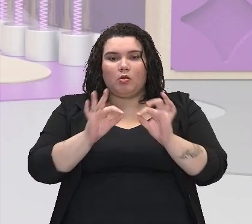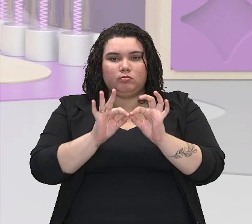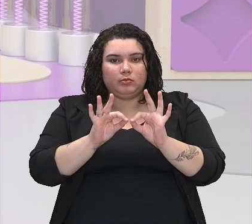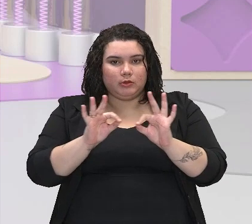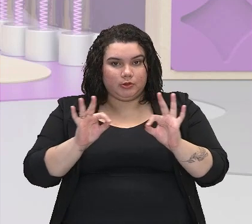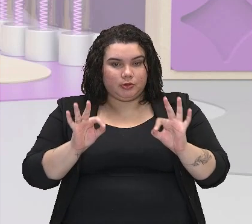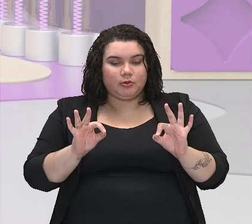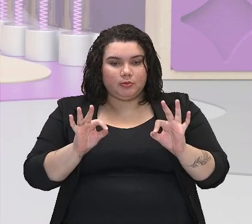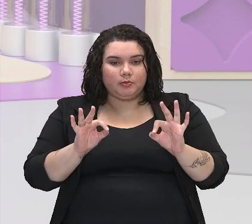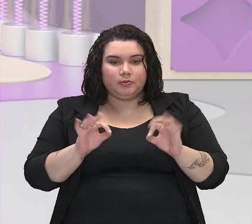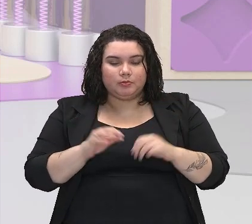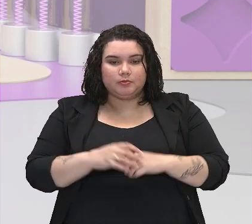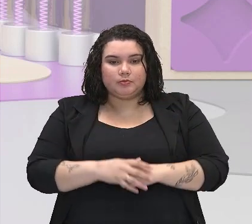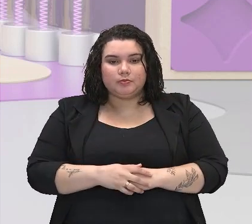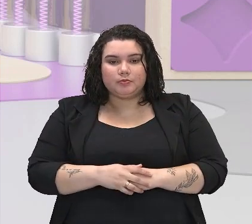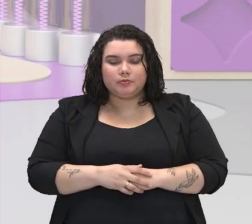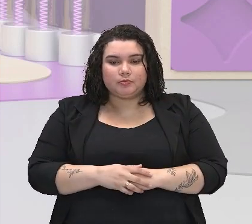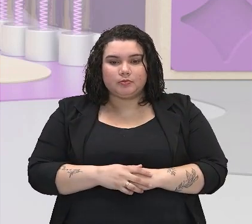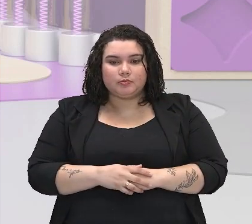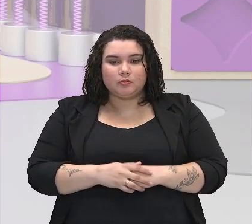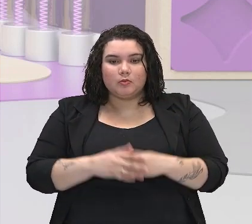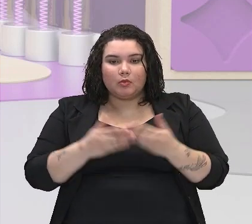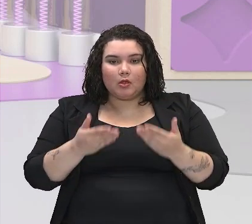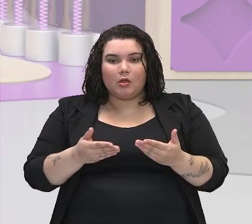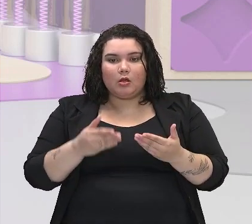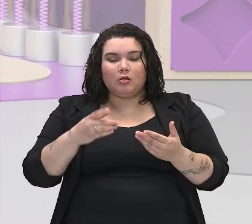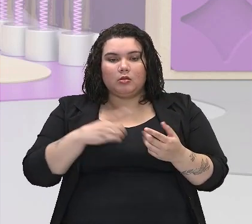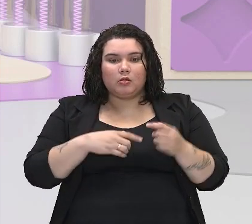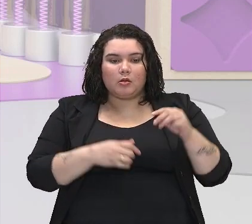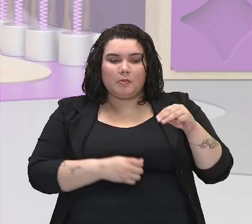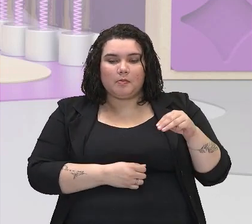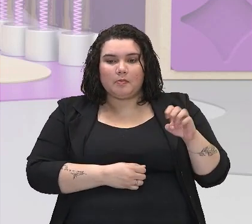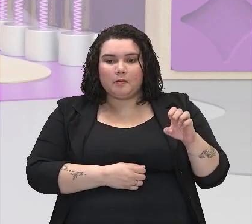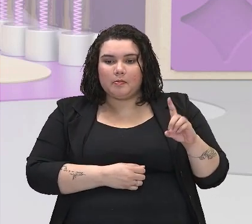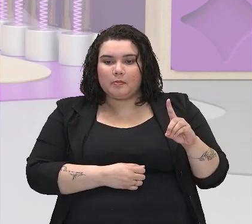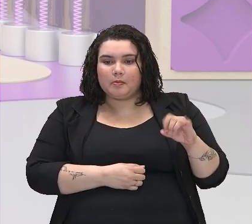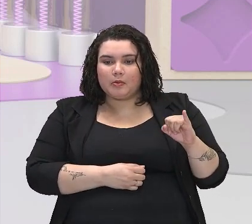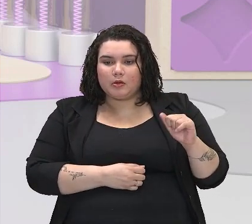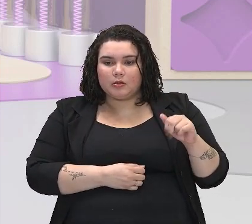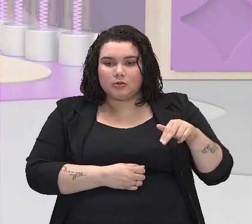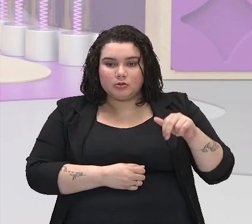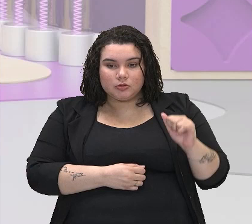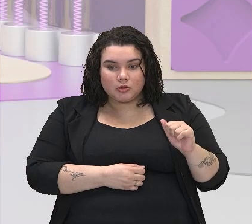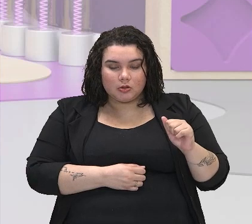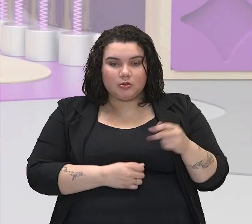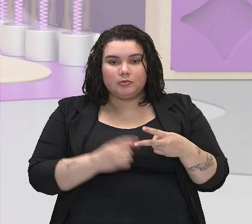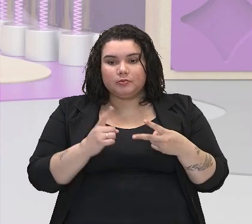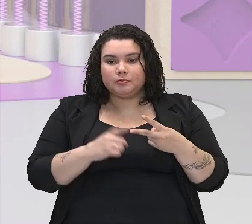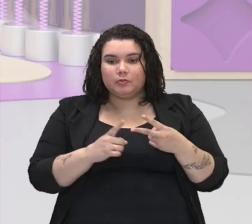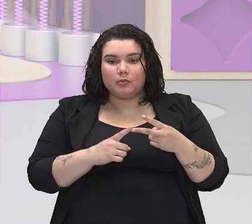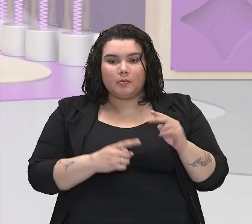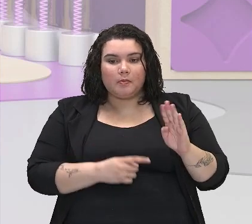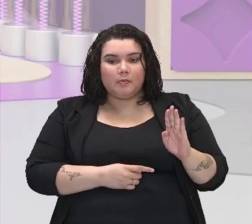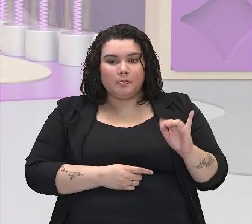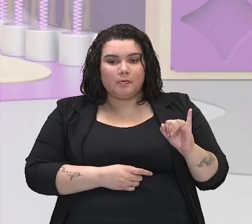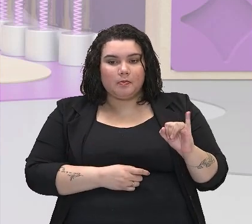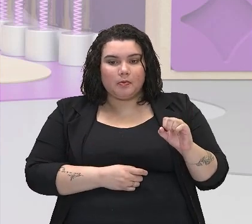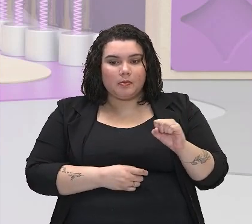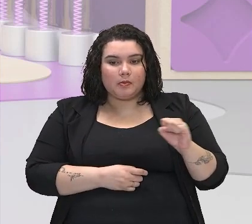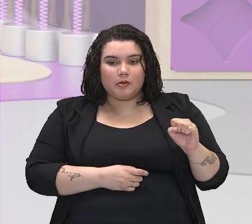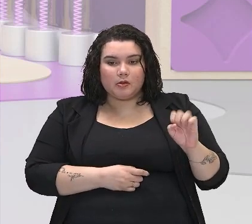tá? Muito bem, então isso aí é mediana, vimos aí bissetriz e mediatriz, tá? De